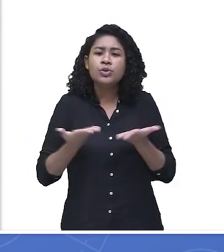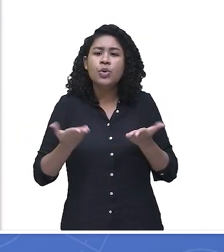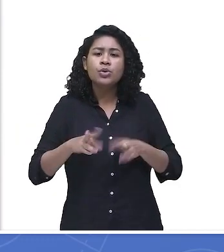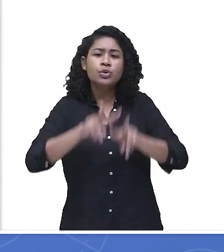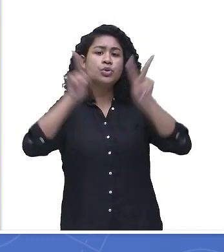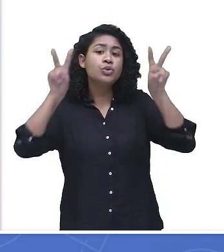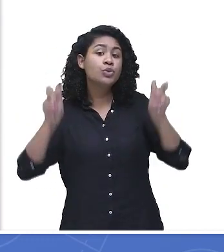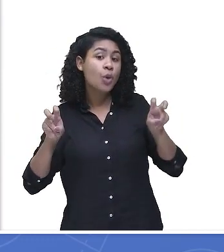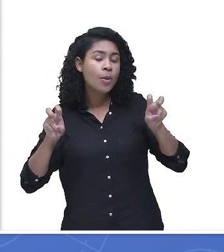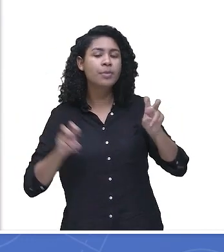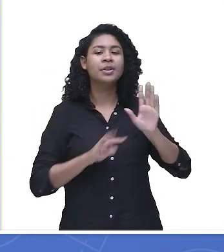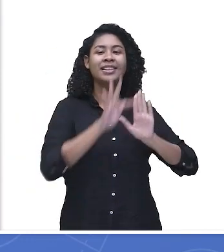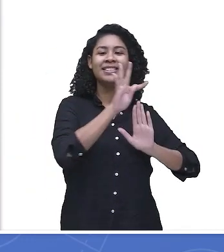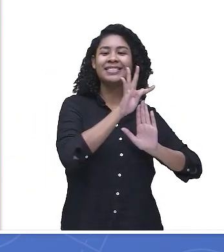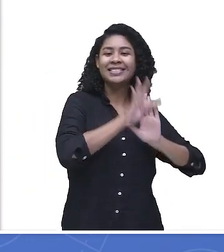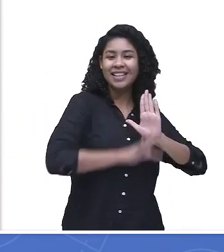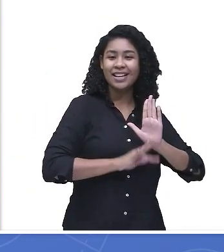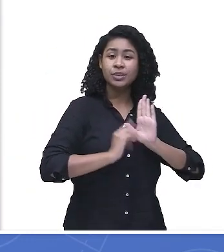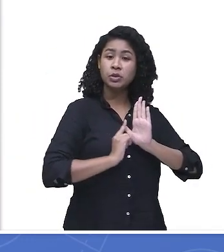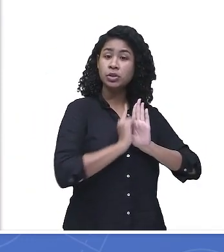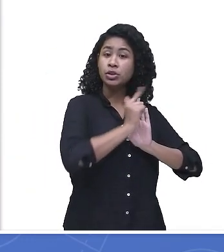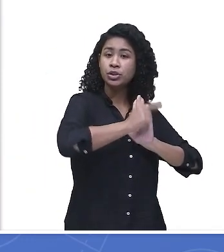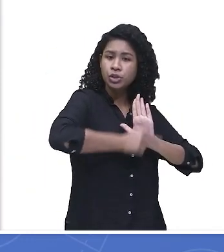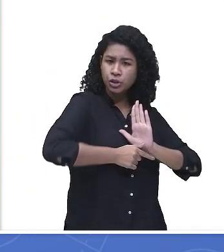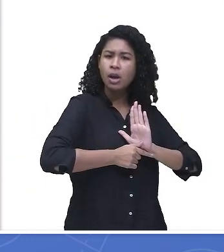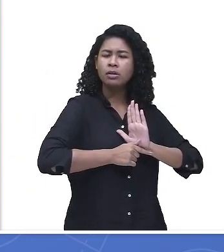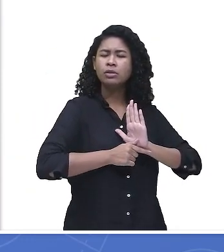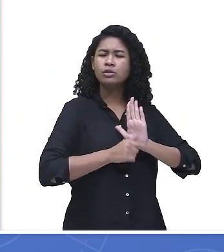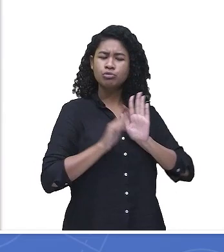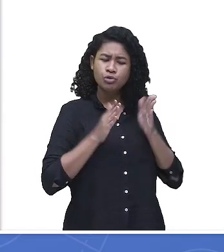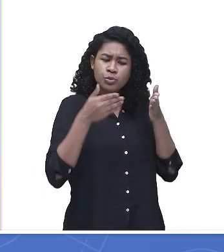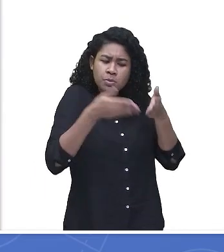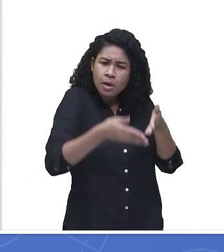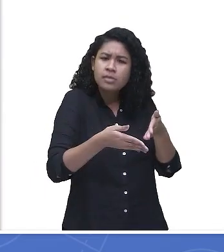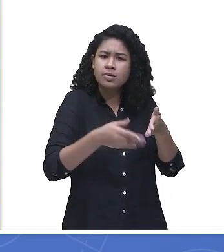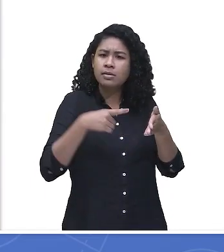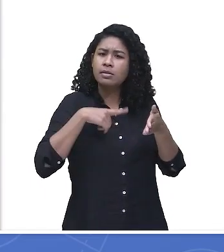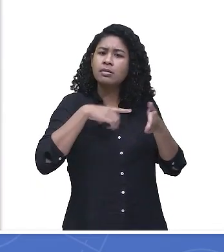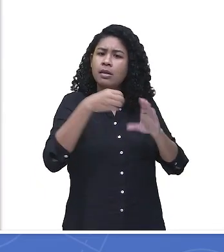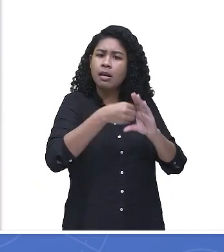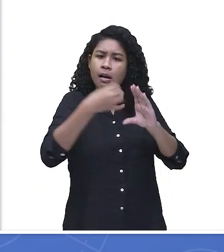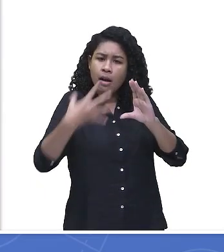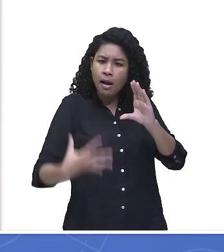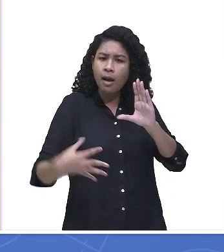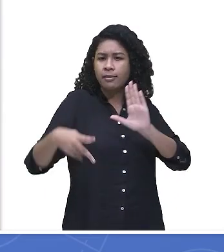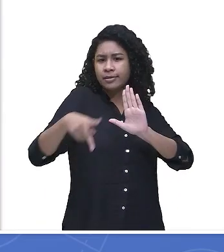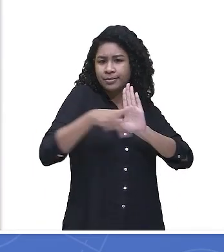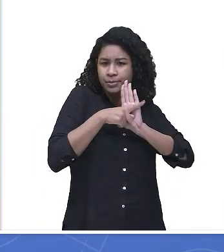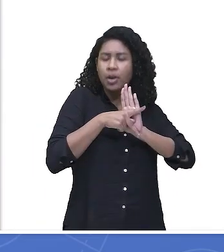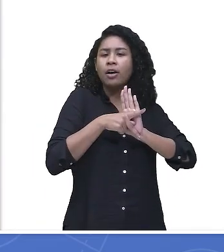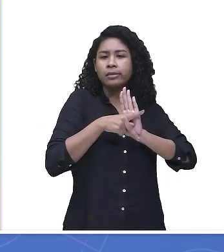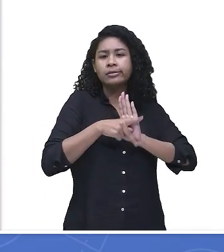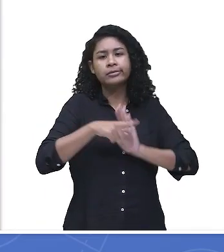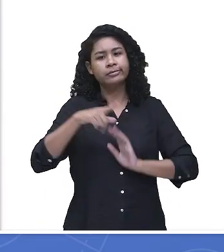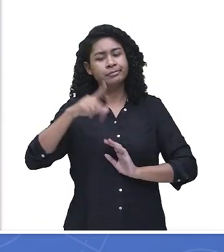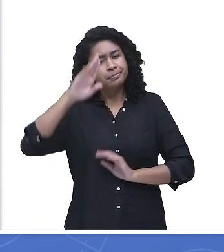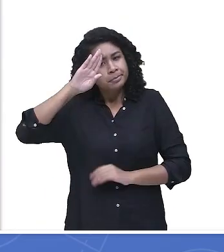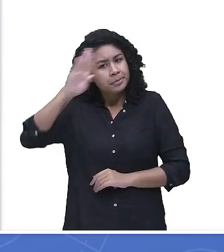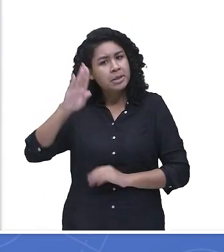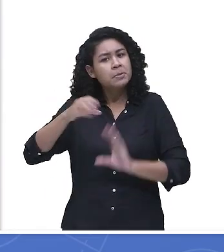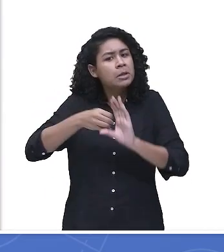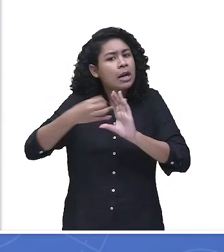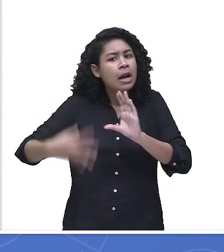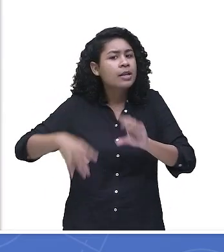vamos falar sobre determinados gêneros que eles têm as suas características próprias, principalmente por serem narrativos e por